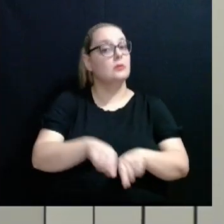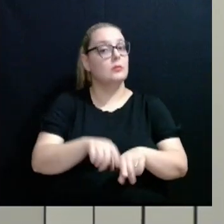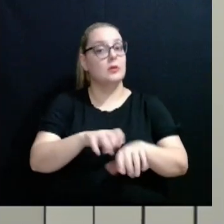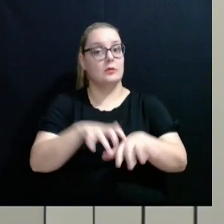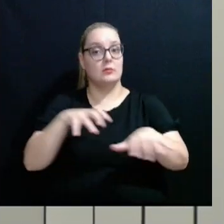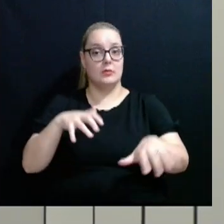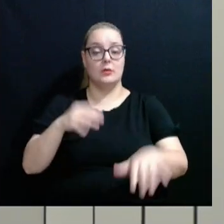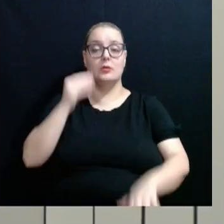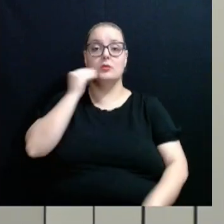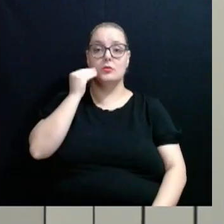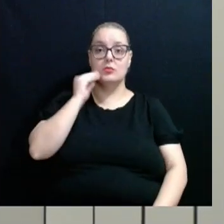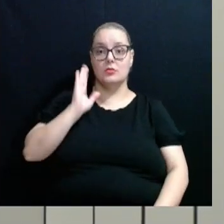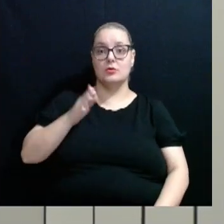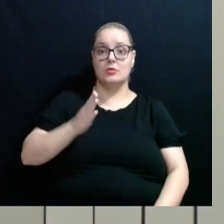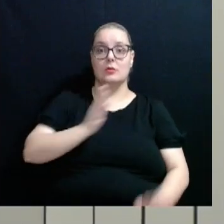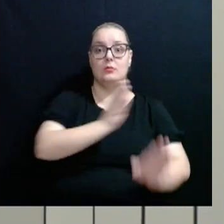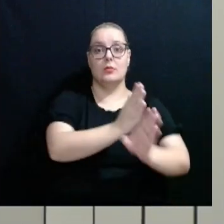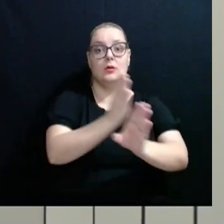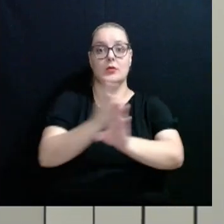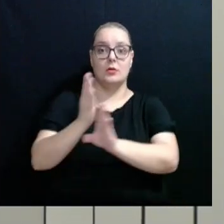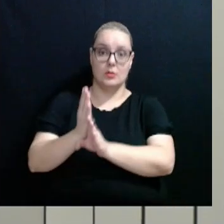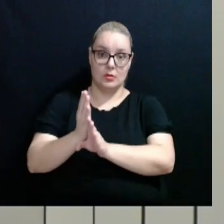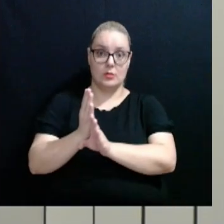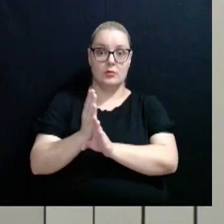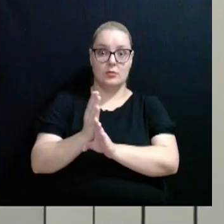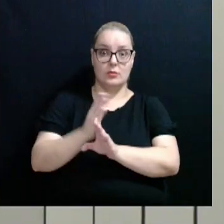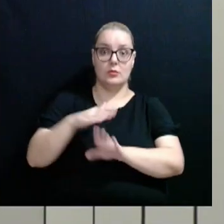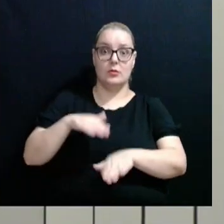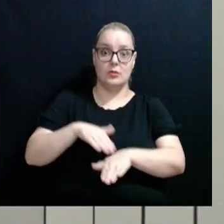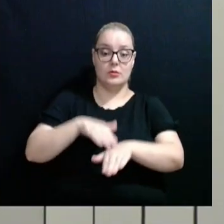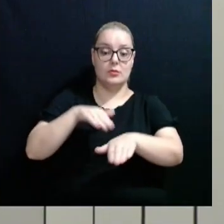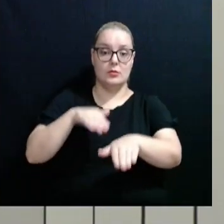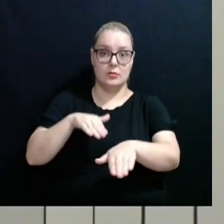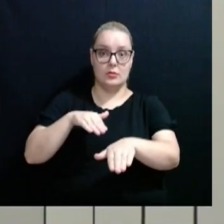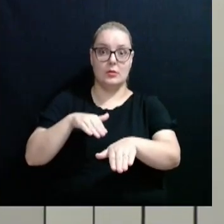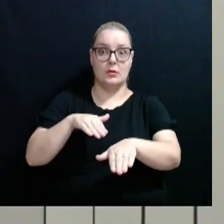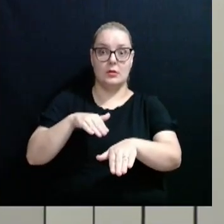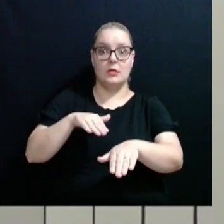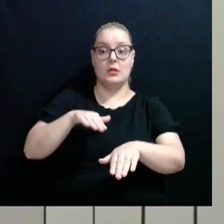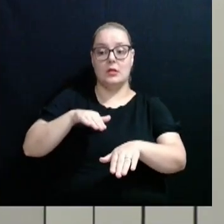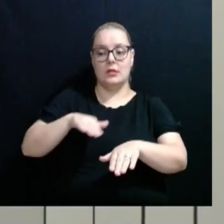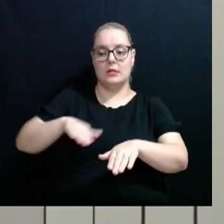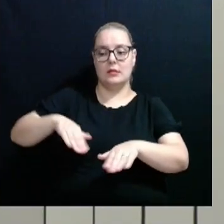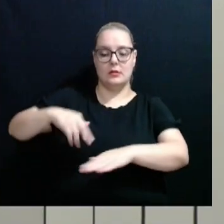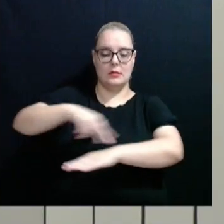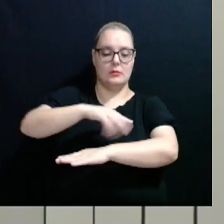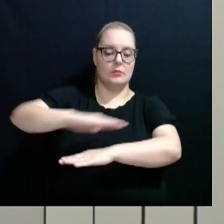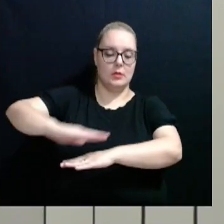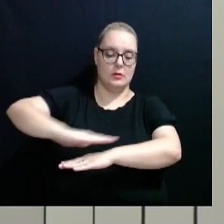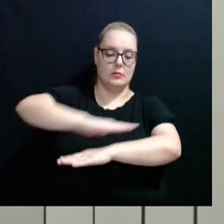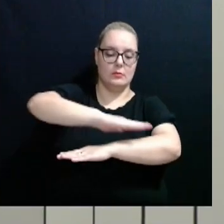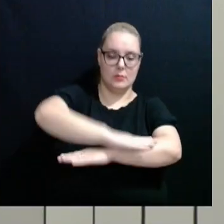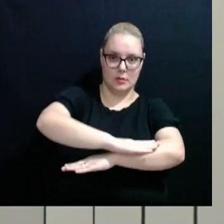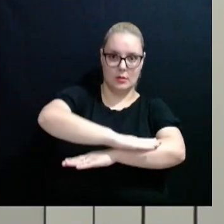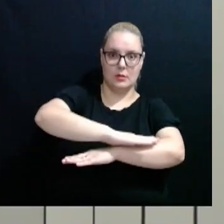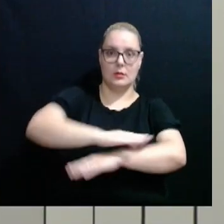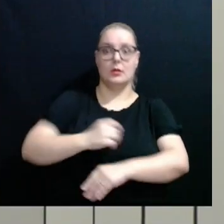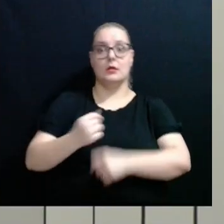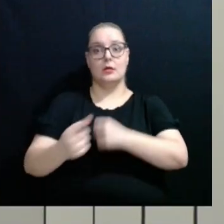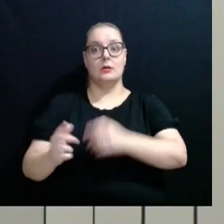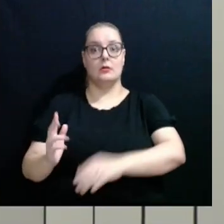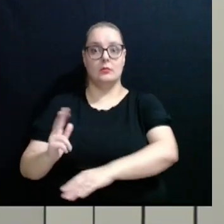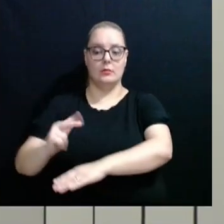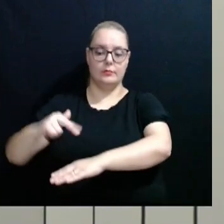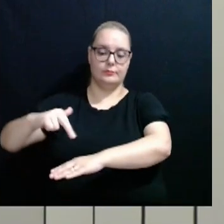foram identificados casos de carros estacionados sobre as calçadas. E aí, em algumas situações, os pedestres tiveram que desviar